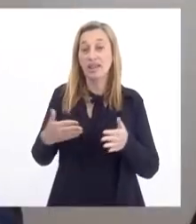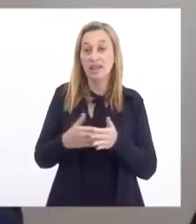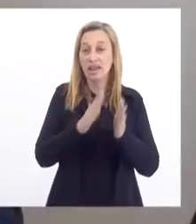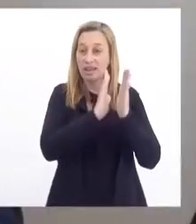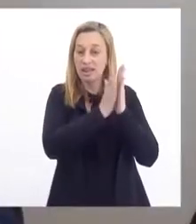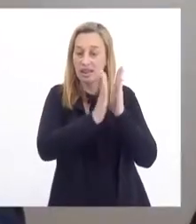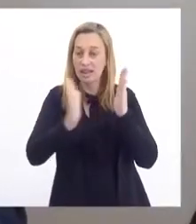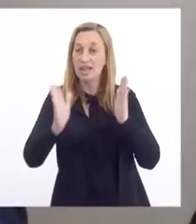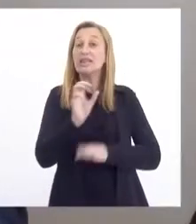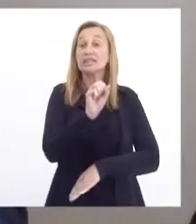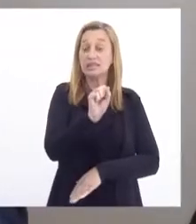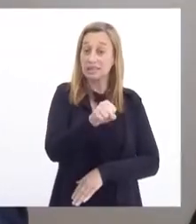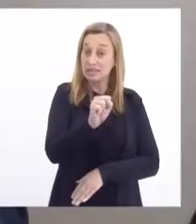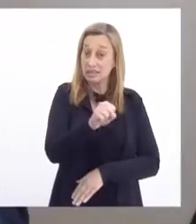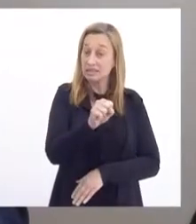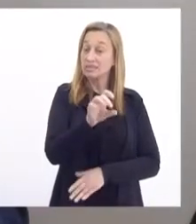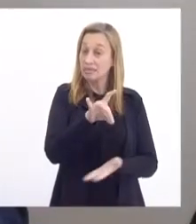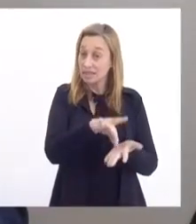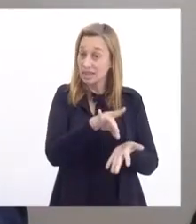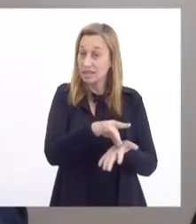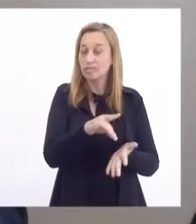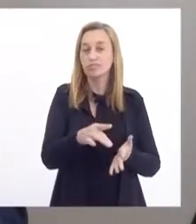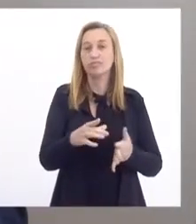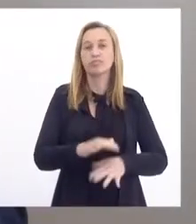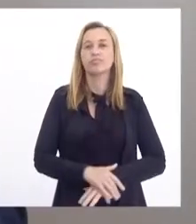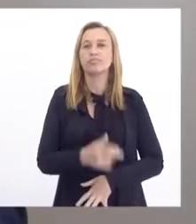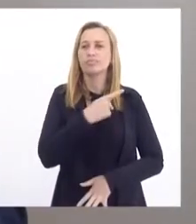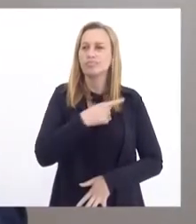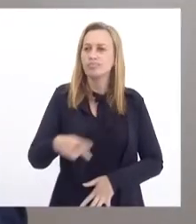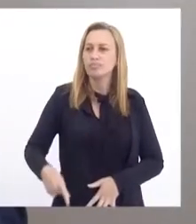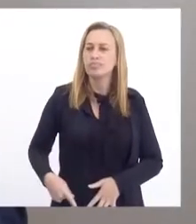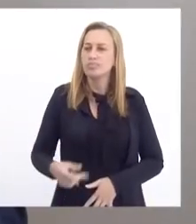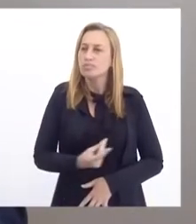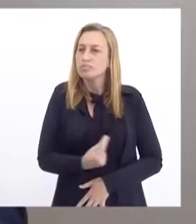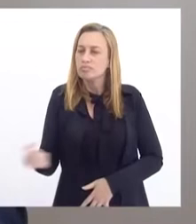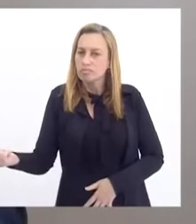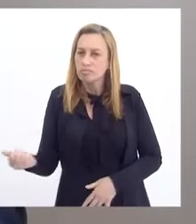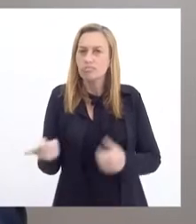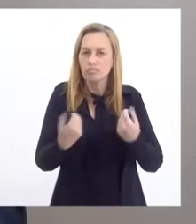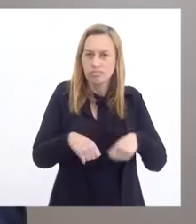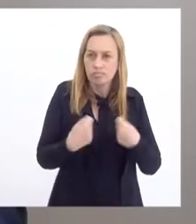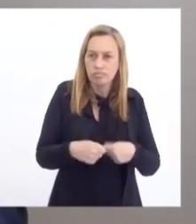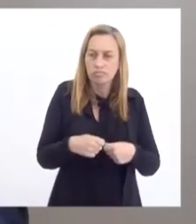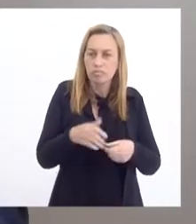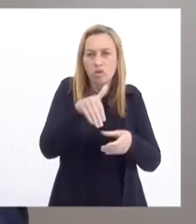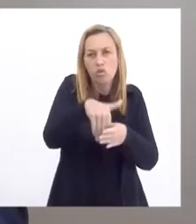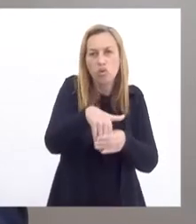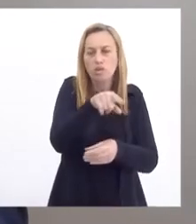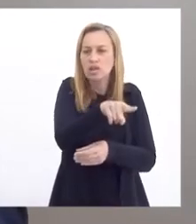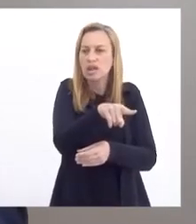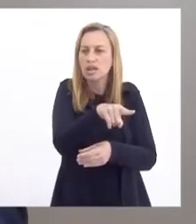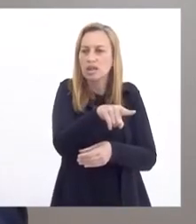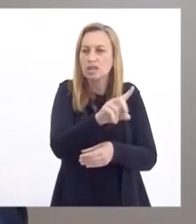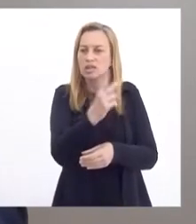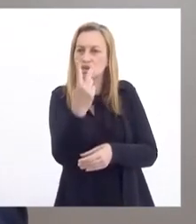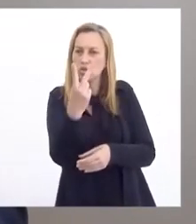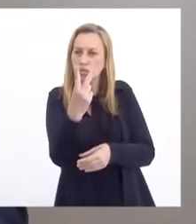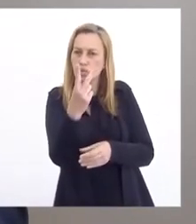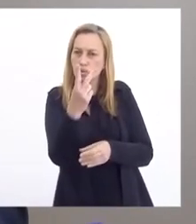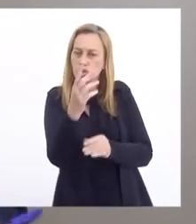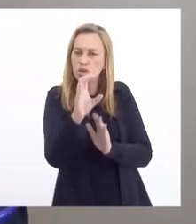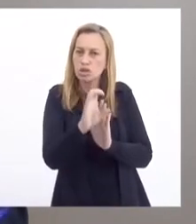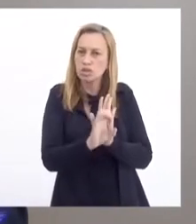Sabatina. Isso. Presidente, eu tenho que sair. Pode consignar meu voto na outras duas?